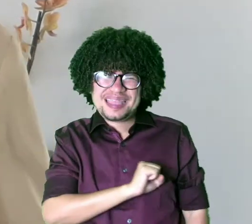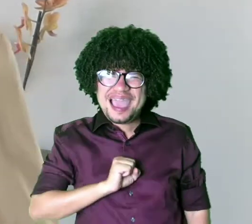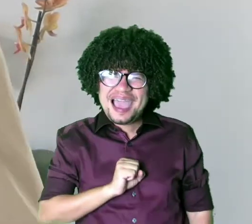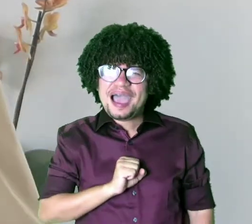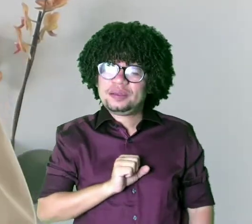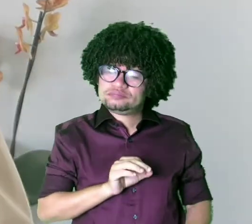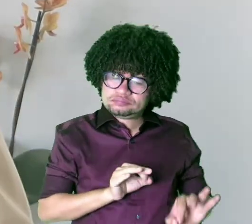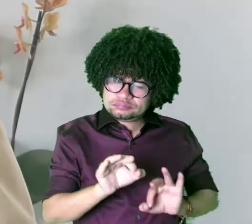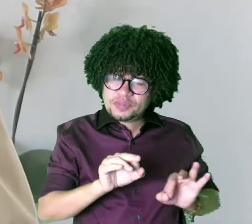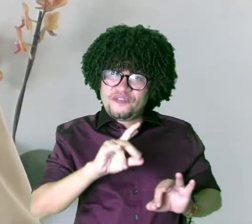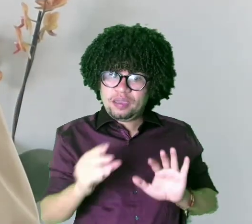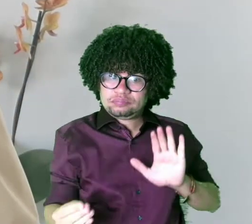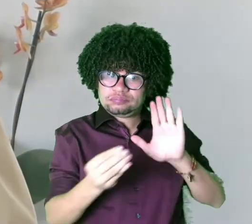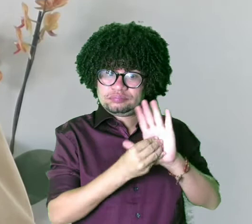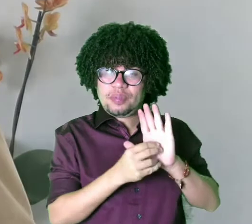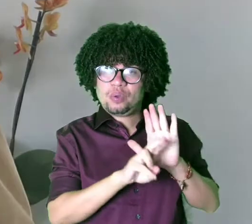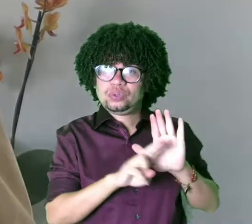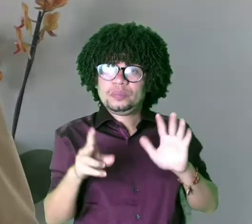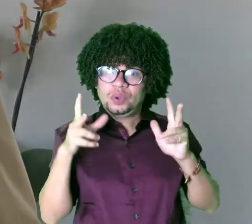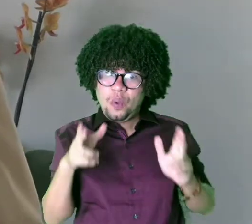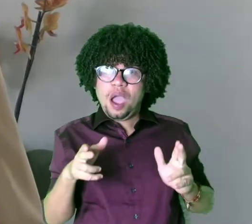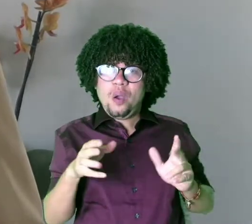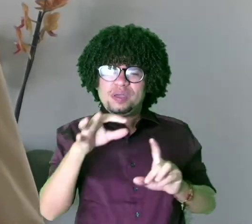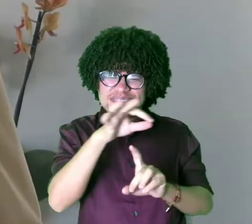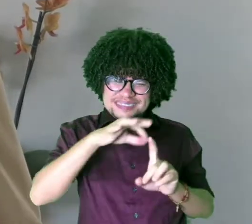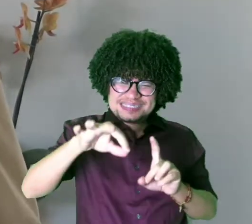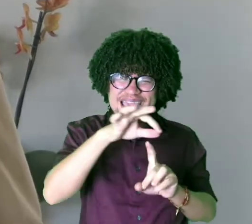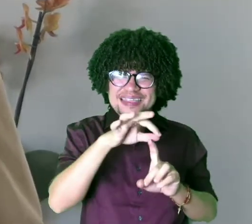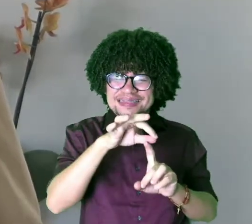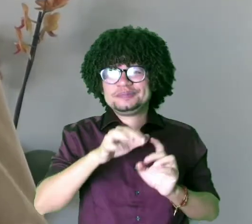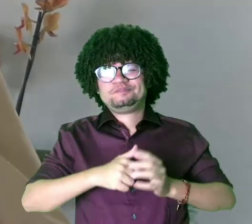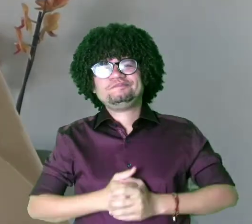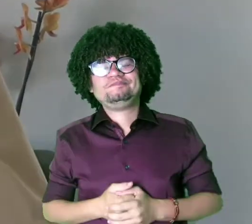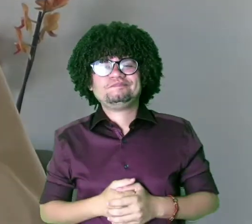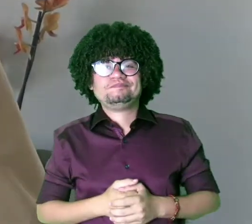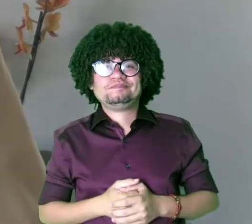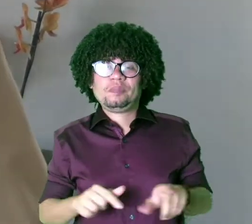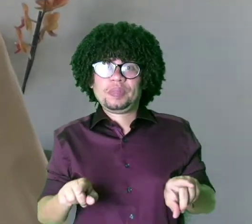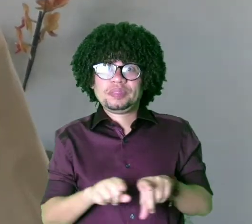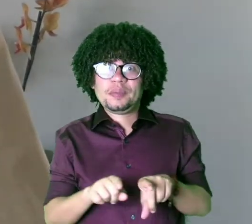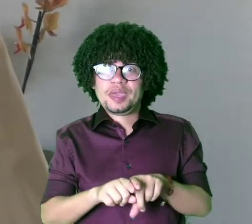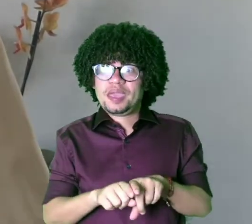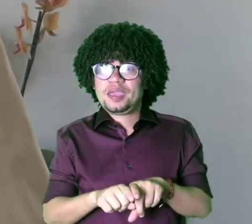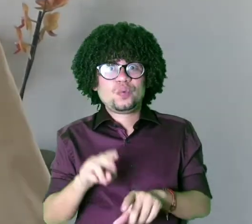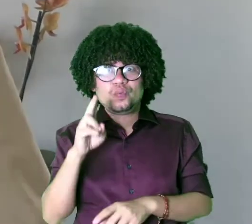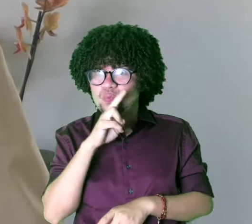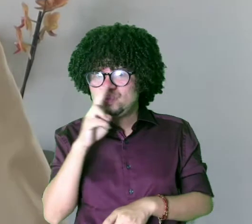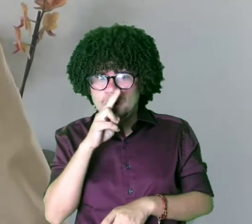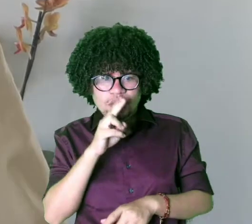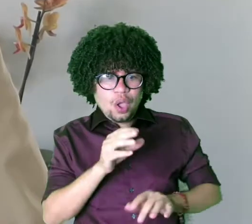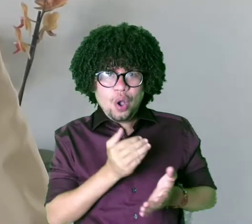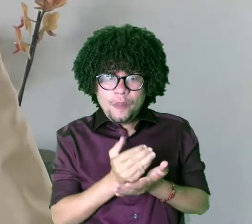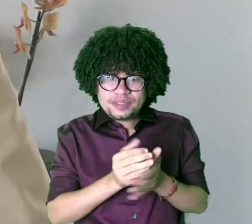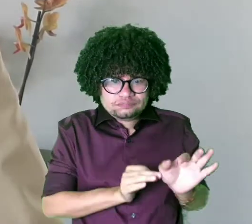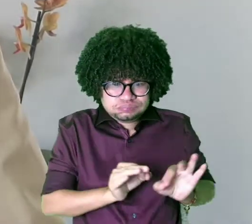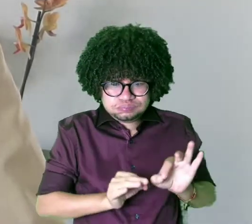arquidiocesano, que tem o nome de Nossa Senhora da Assunção. E colocaremos imediatamente